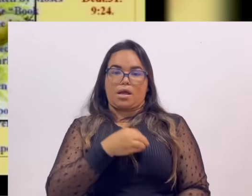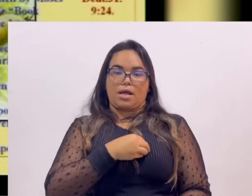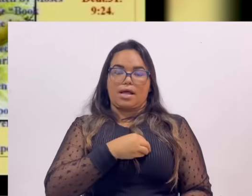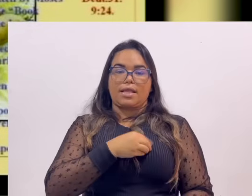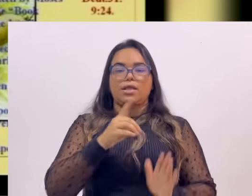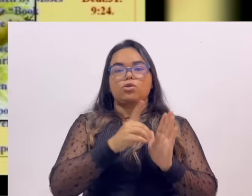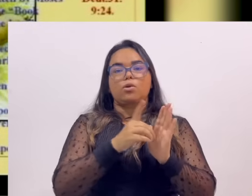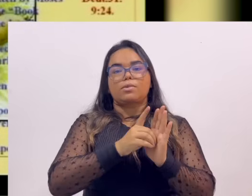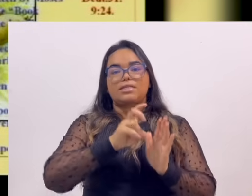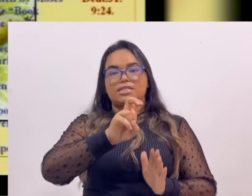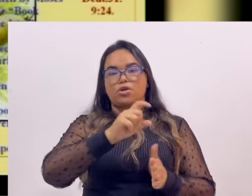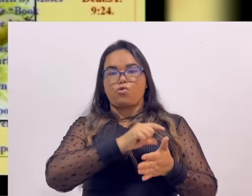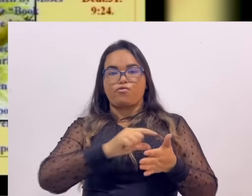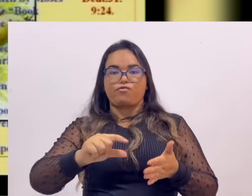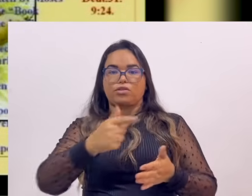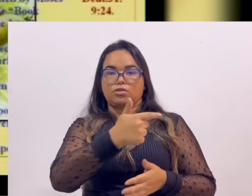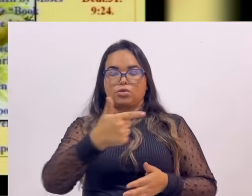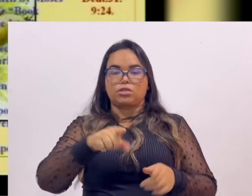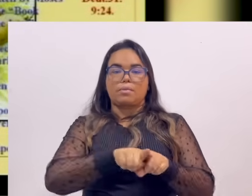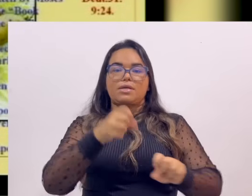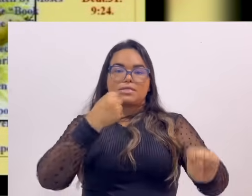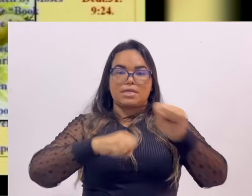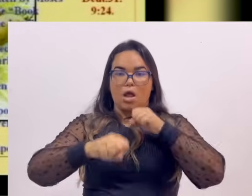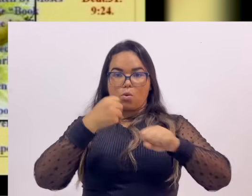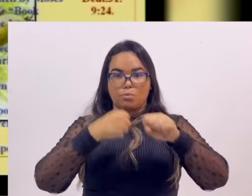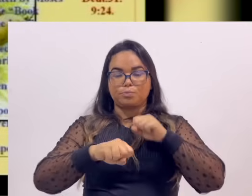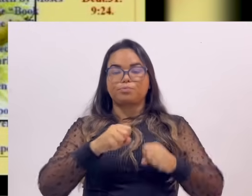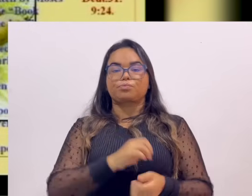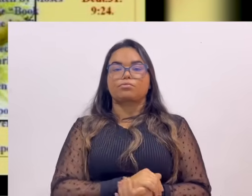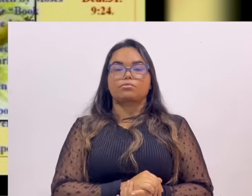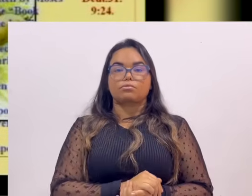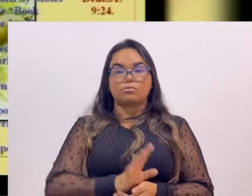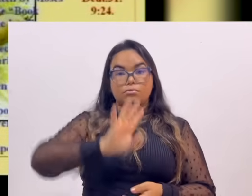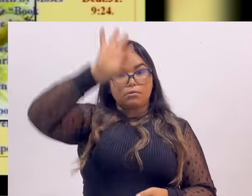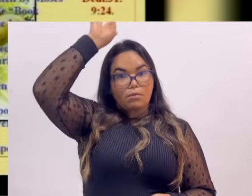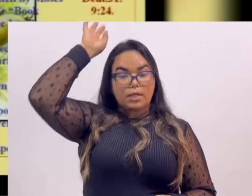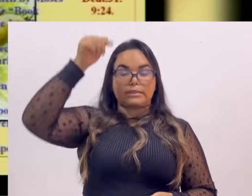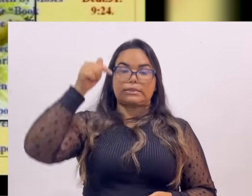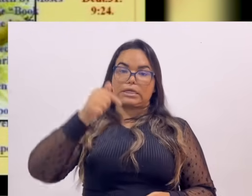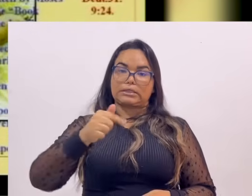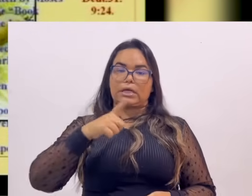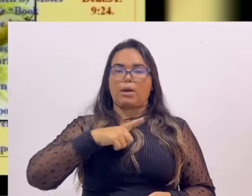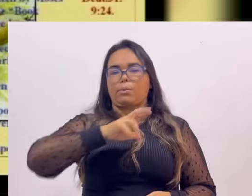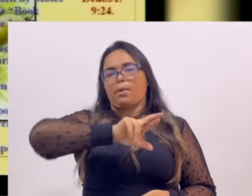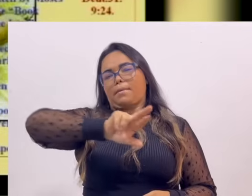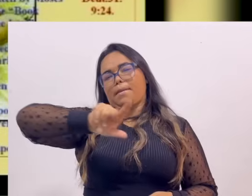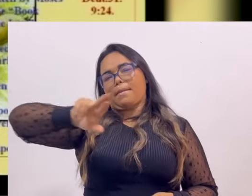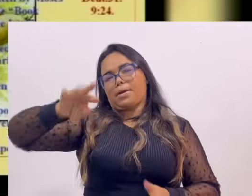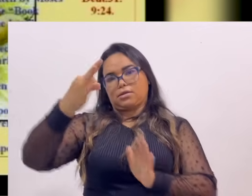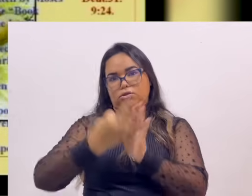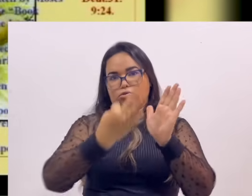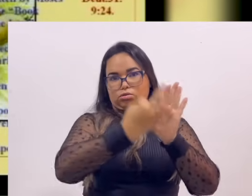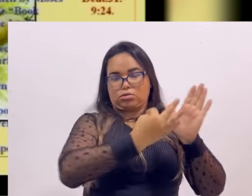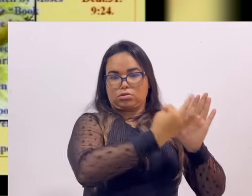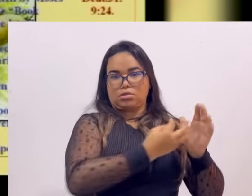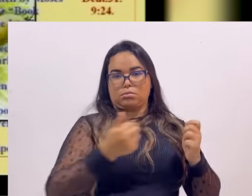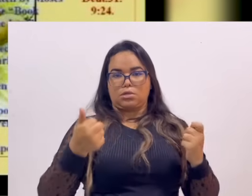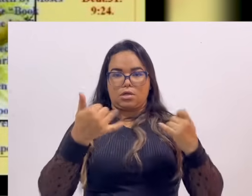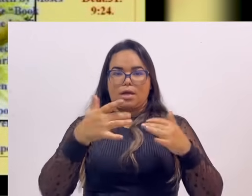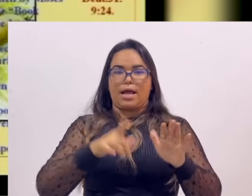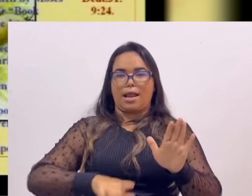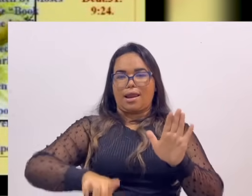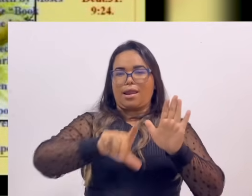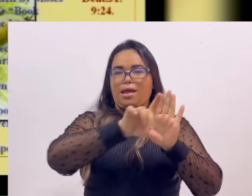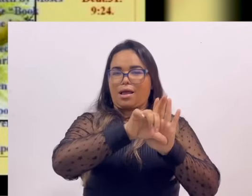Deuteronômio 5, 22 e Salmo 19, 7 e Romanos 7 e muitos, muitos outros textos